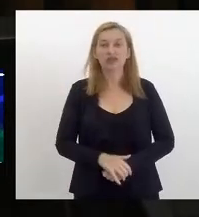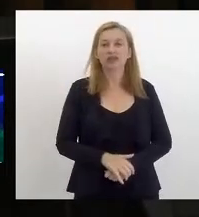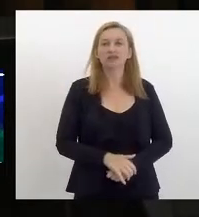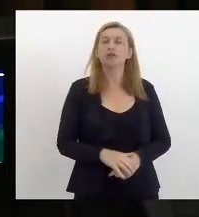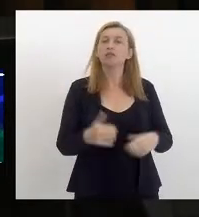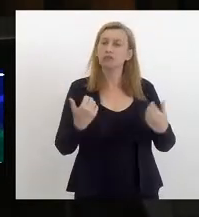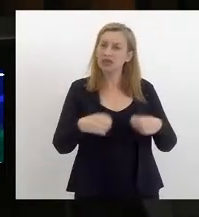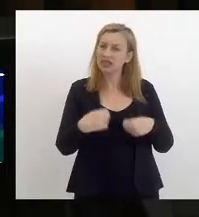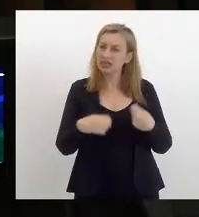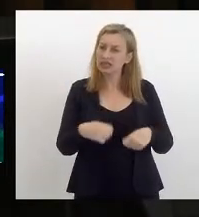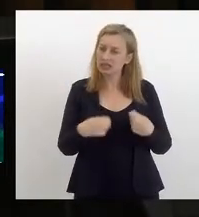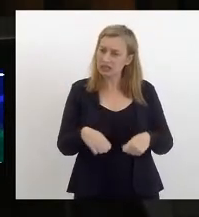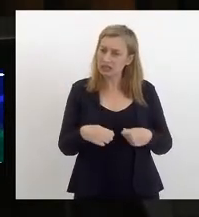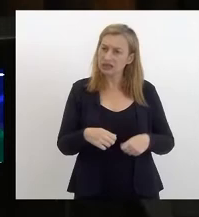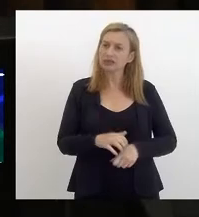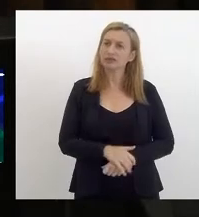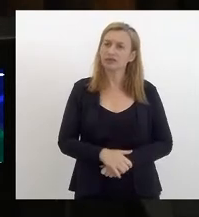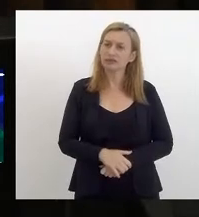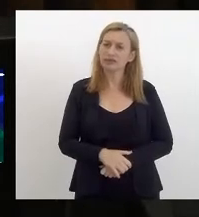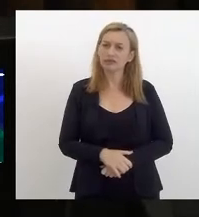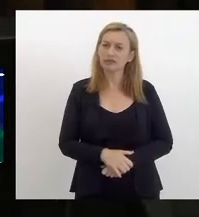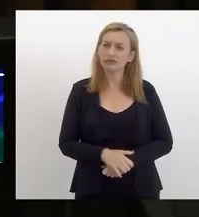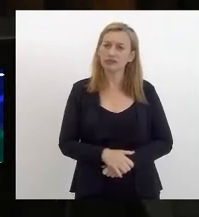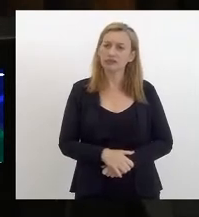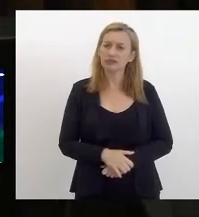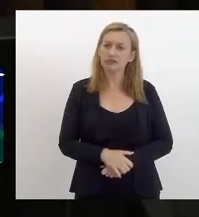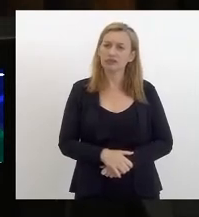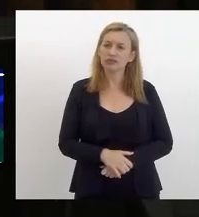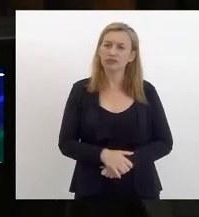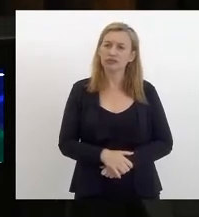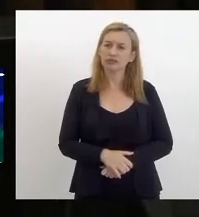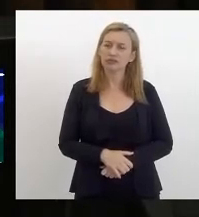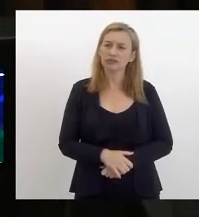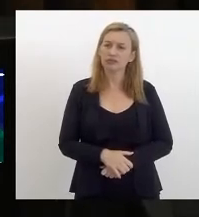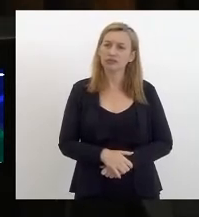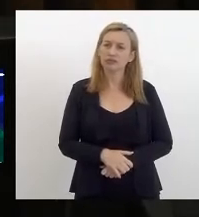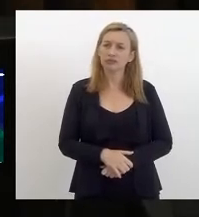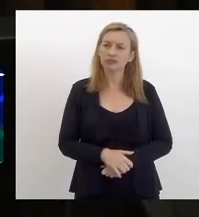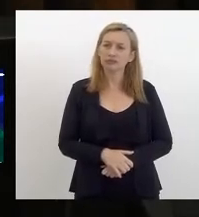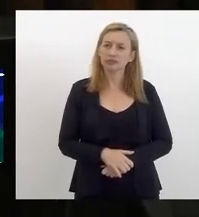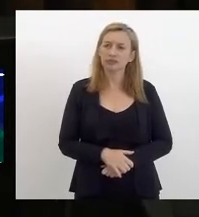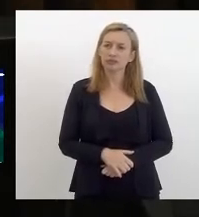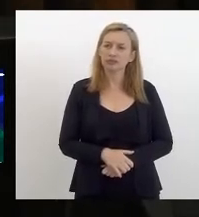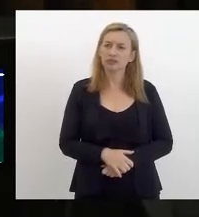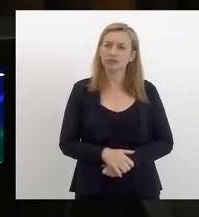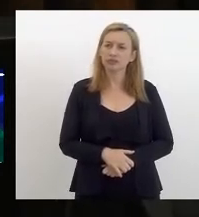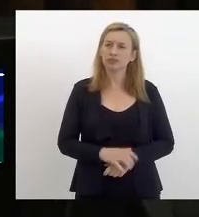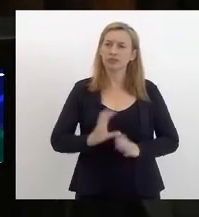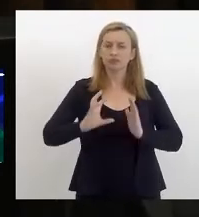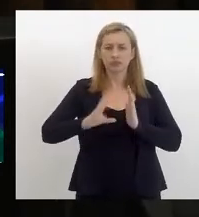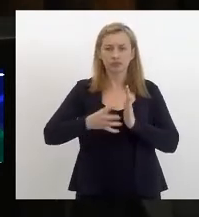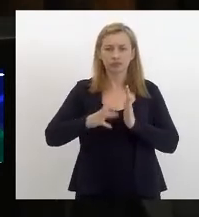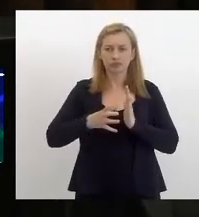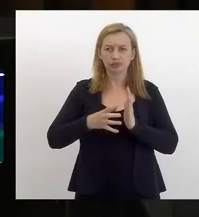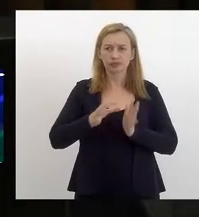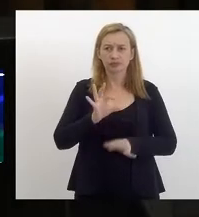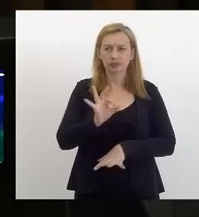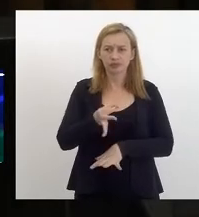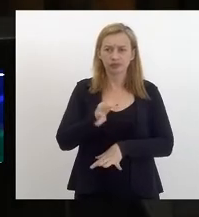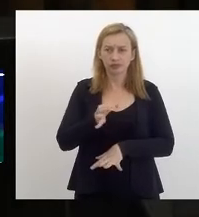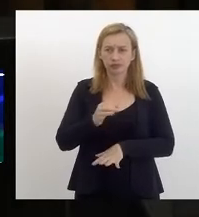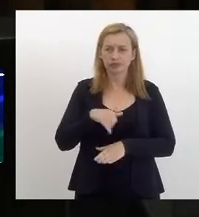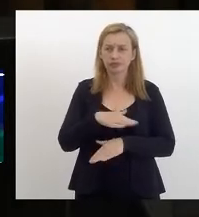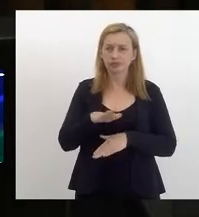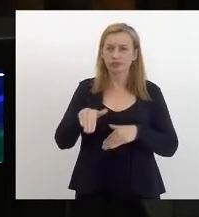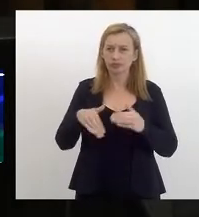e tem que existir o pressuposto que o partido Ah tá correu sua em torno da candidatura dele